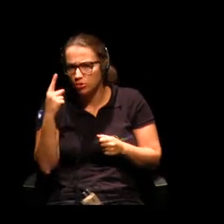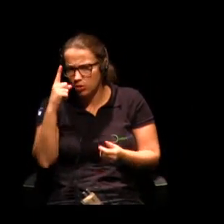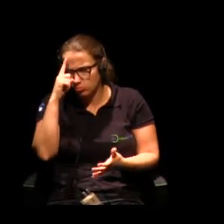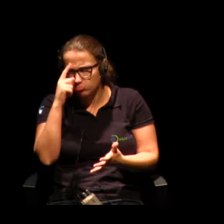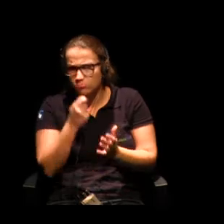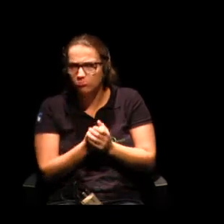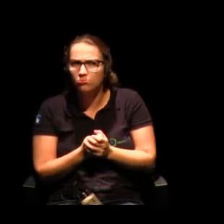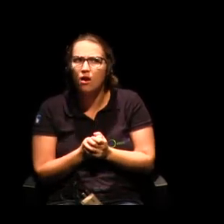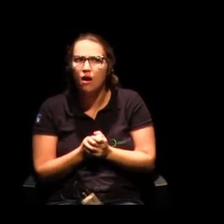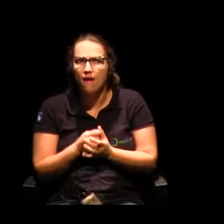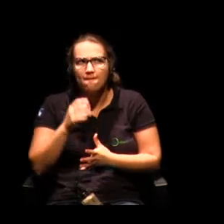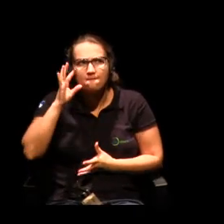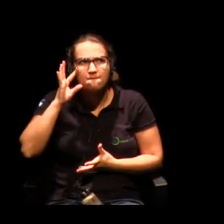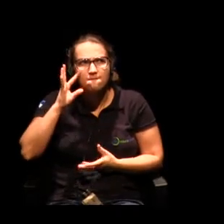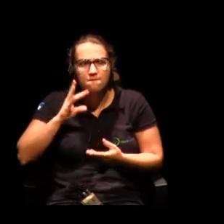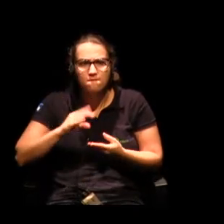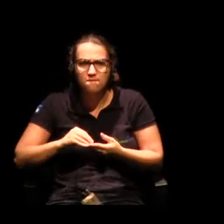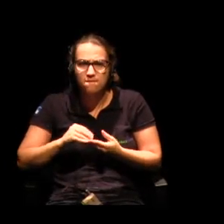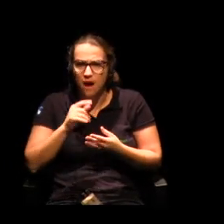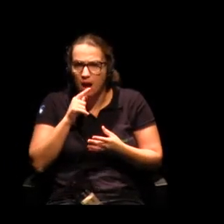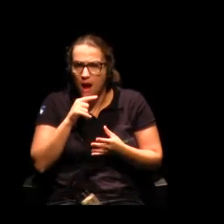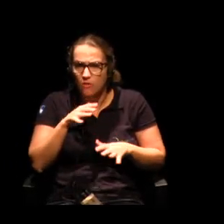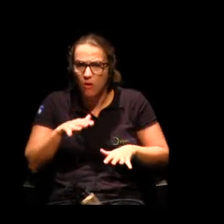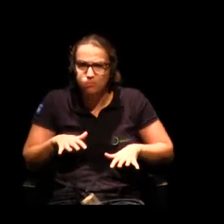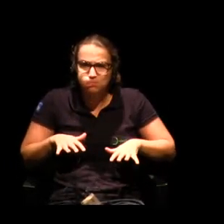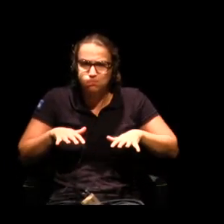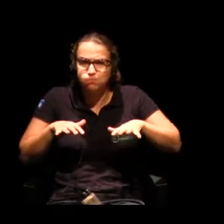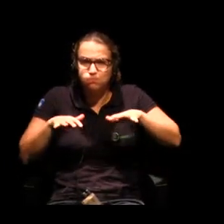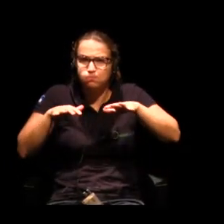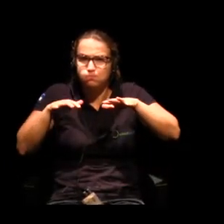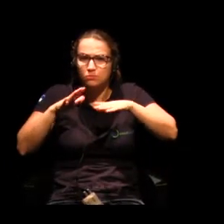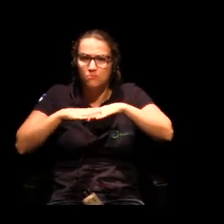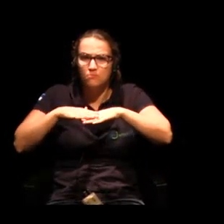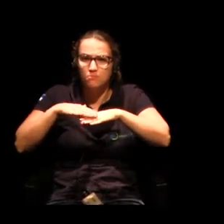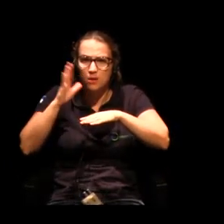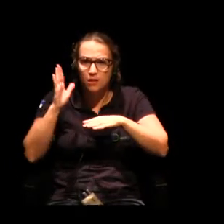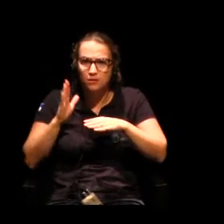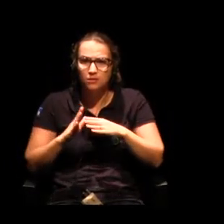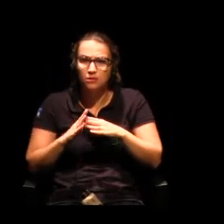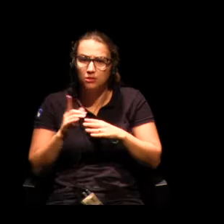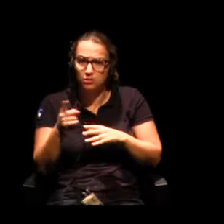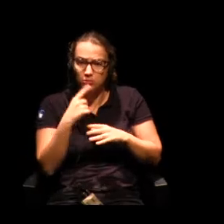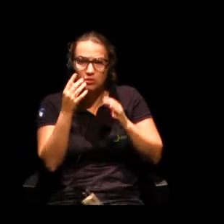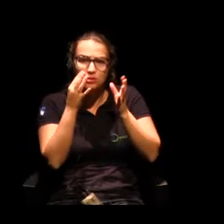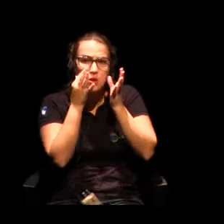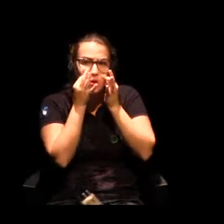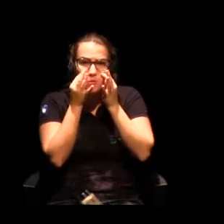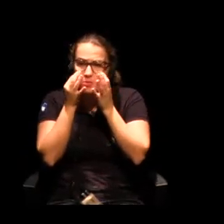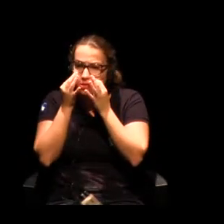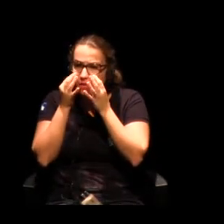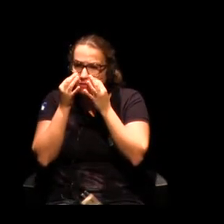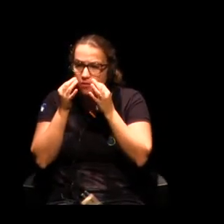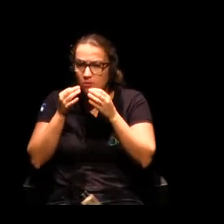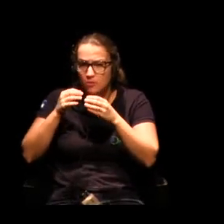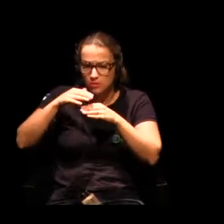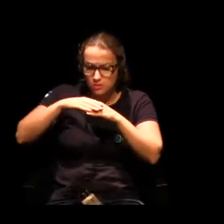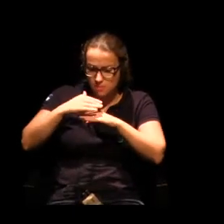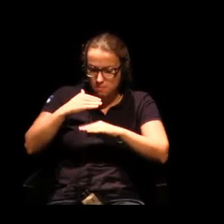nós chegamos a uma grande elevação dos mares no final. A minha